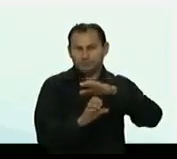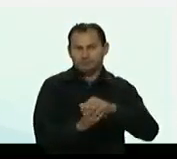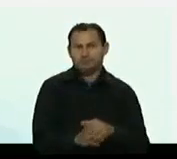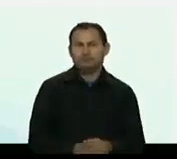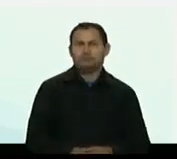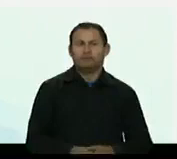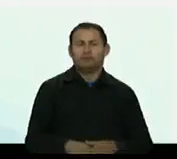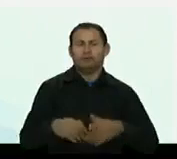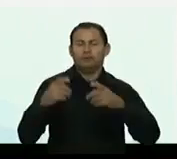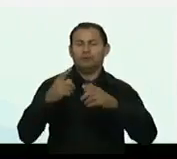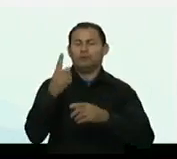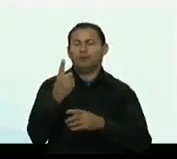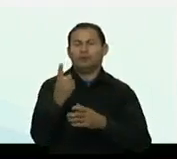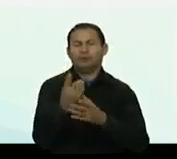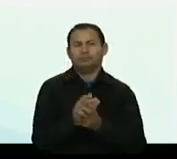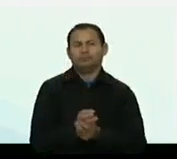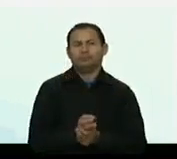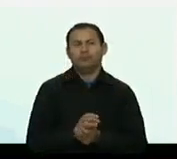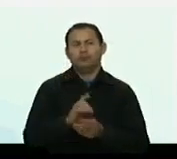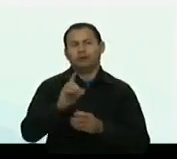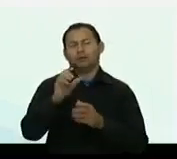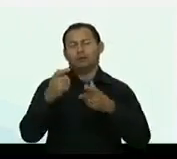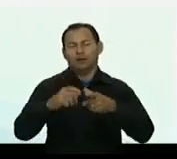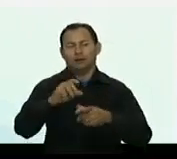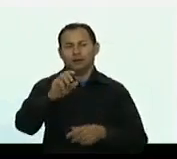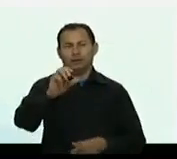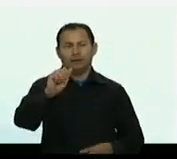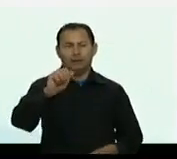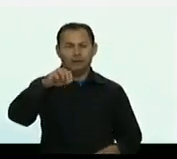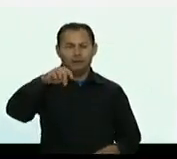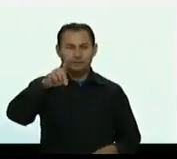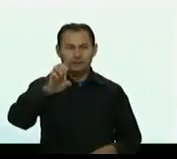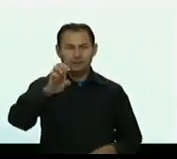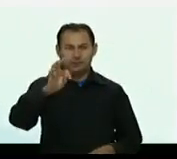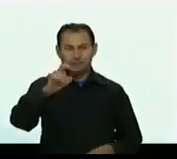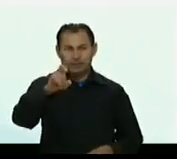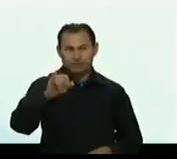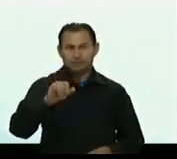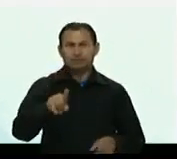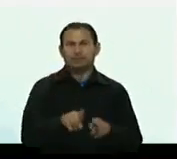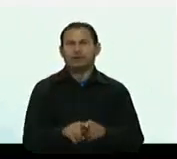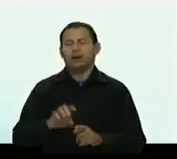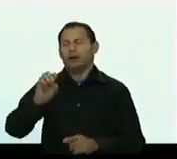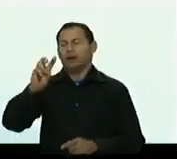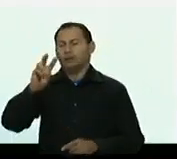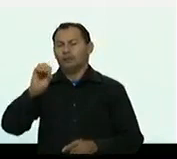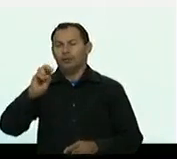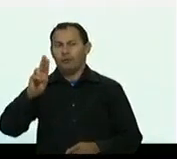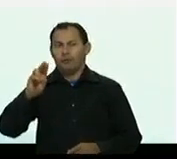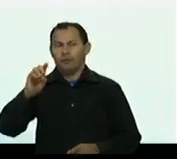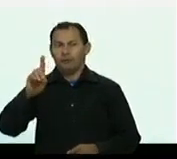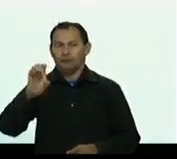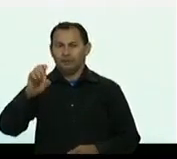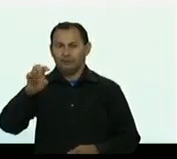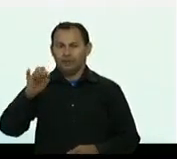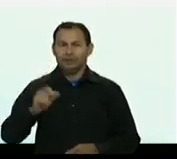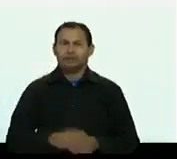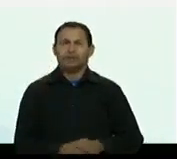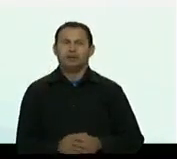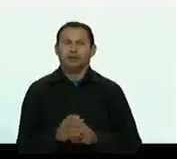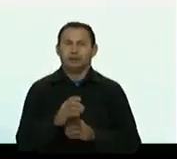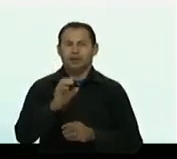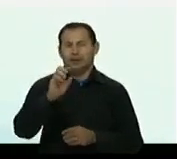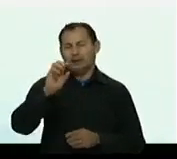a Anditaxi e a Voo de Táxi. A Anditaxi cobra R$ 6,00 pela